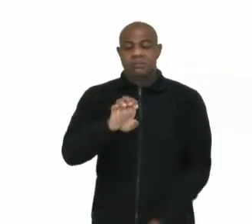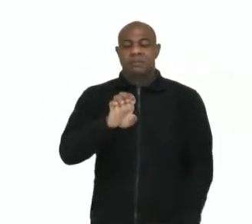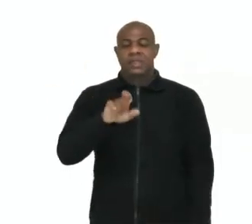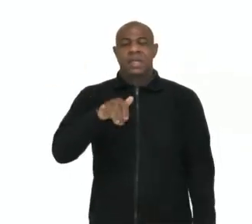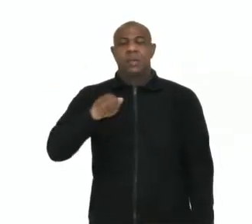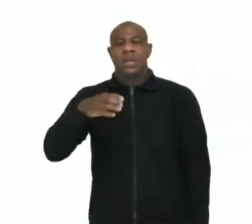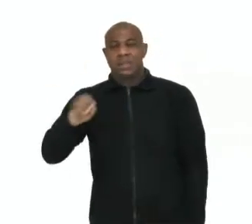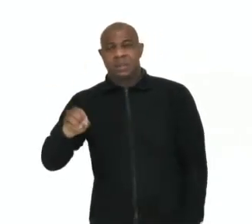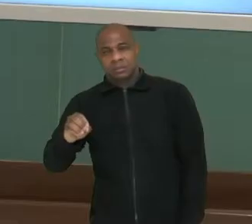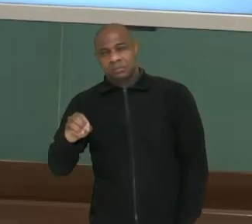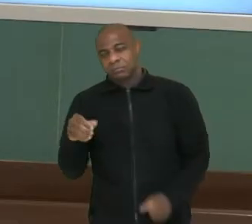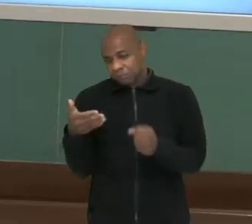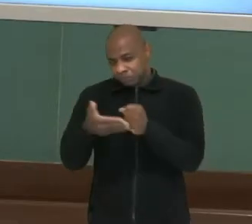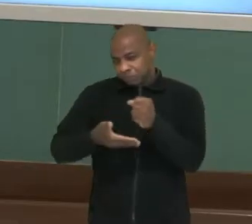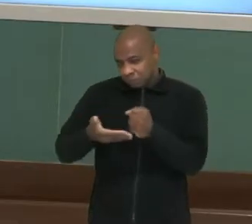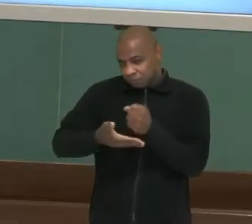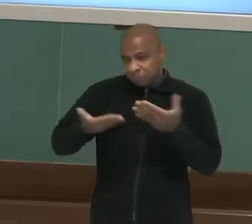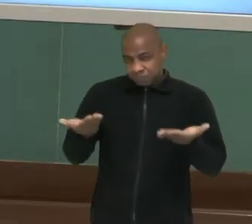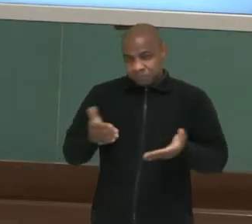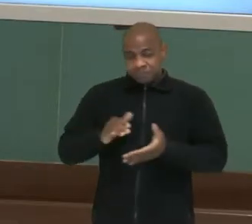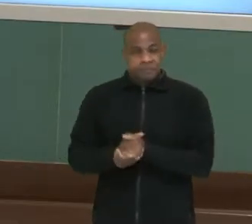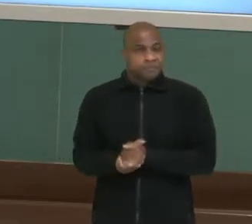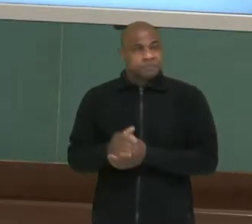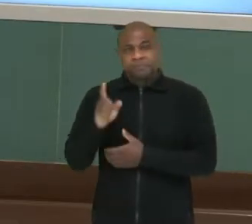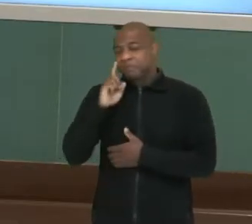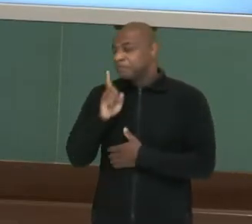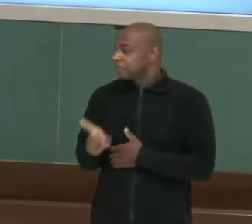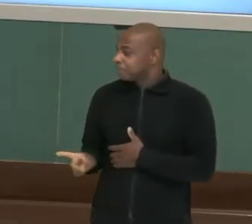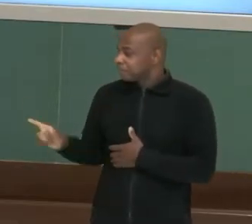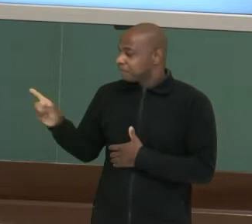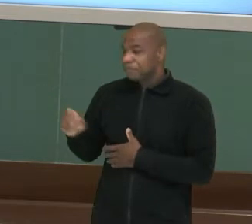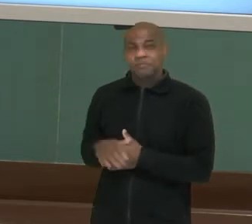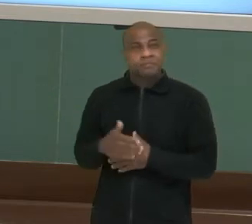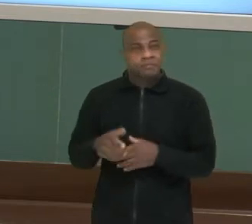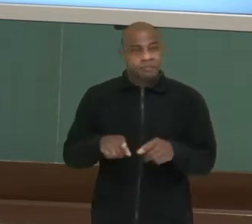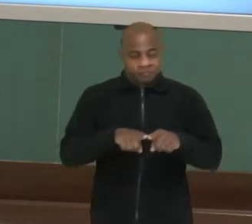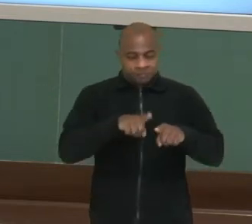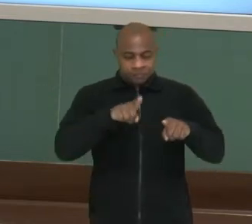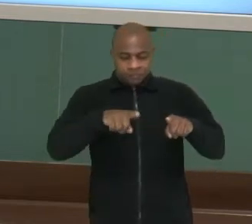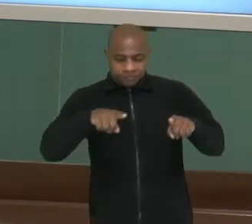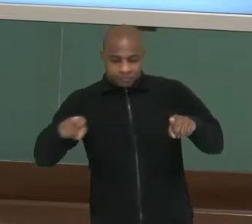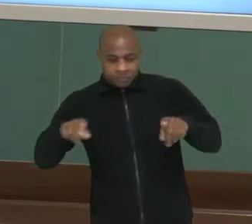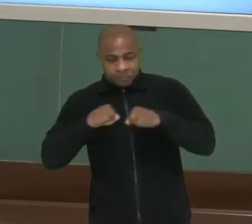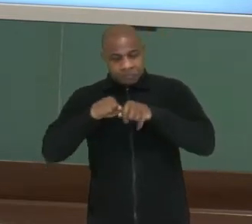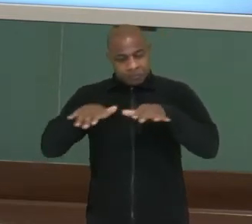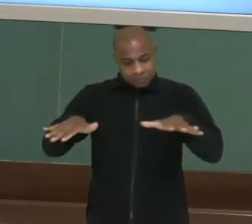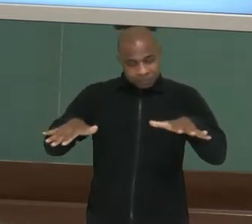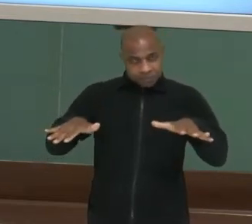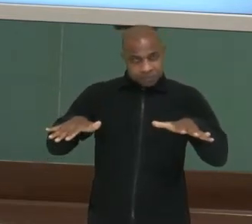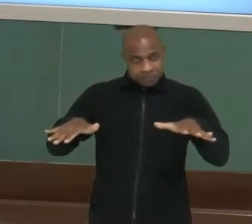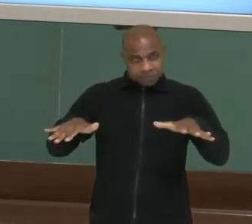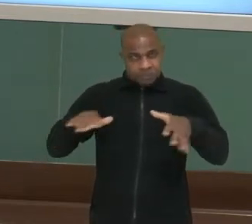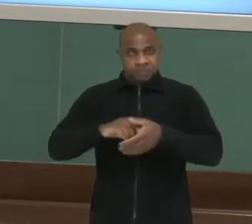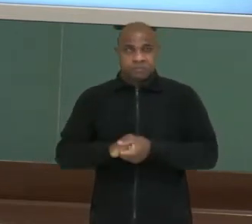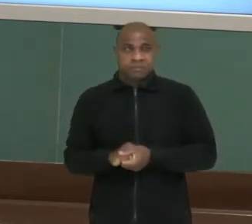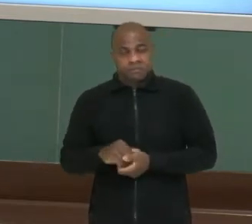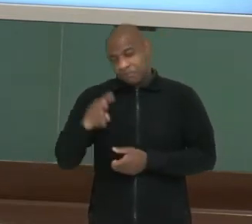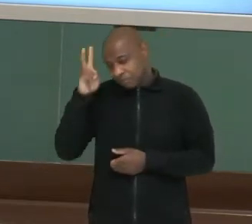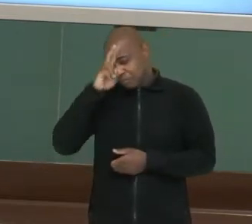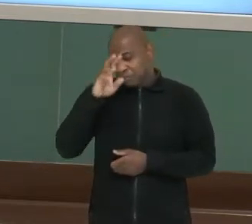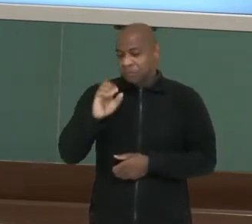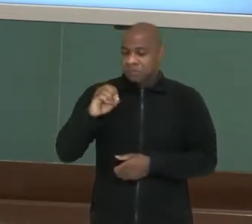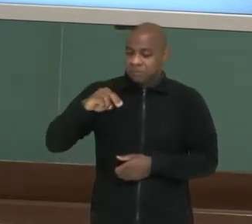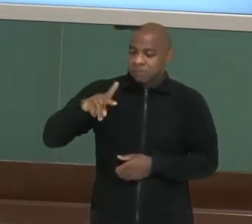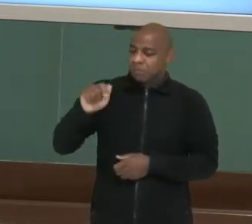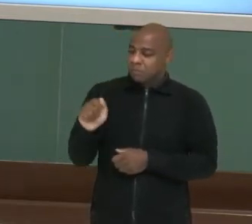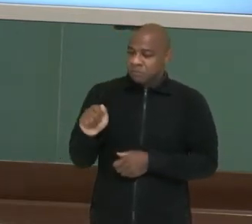equação fundamental da ondulatória. Pessoal, assim, ó, a onda ela vai se propagar. Lembre-se, quando eu falo de onda, eu estou